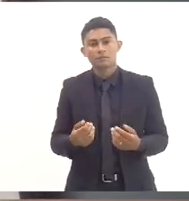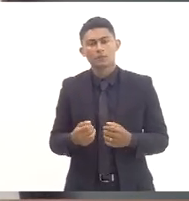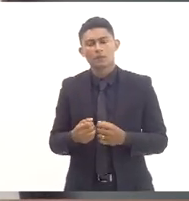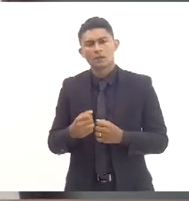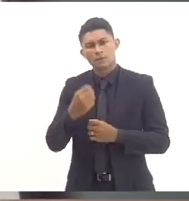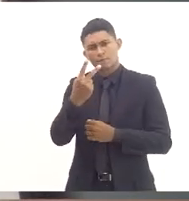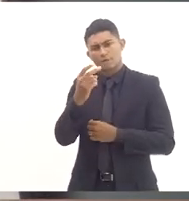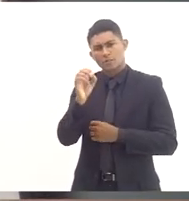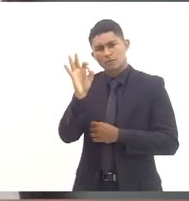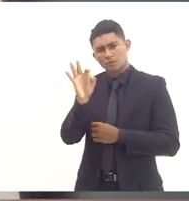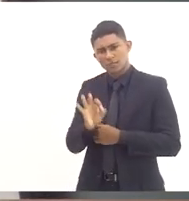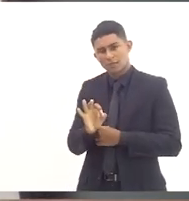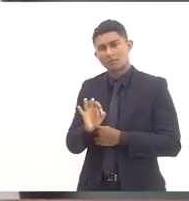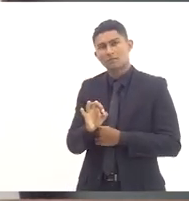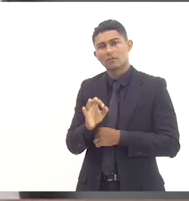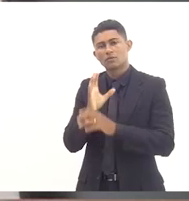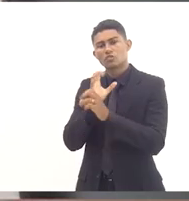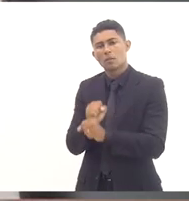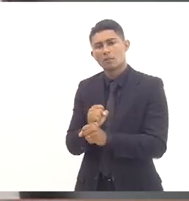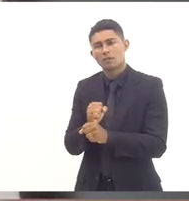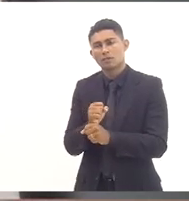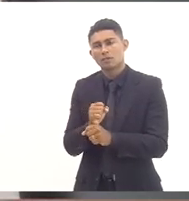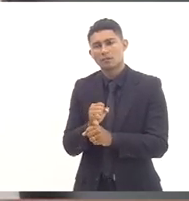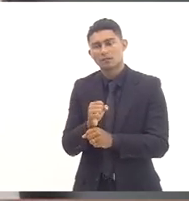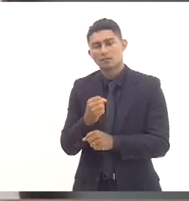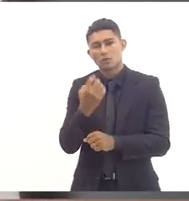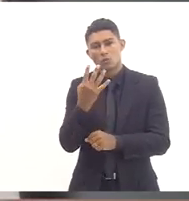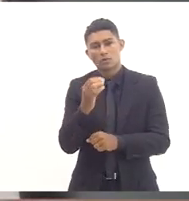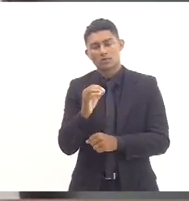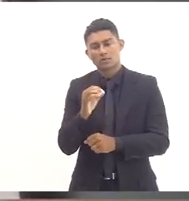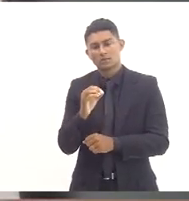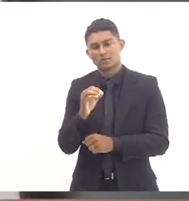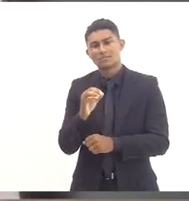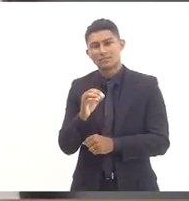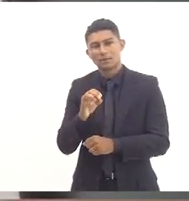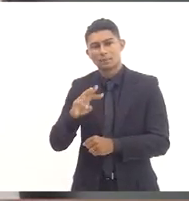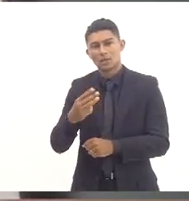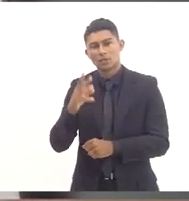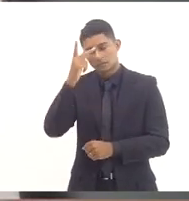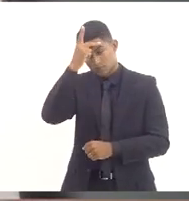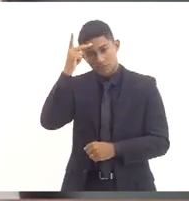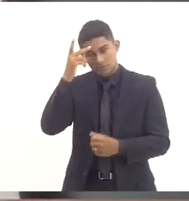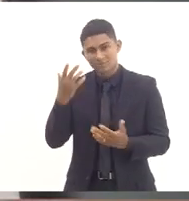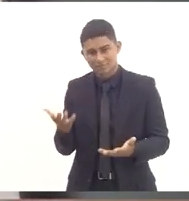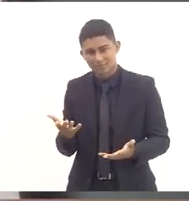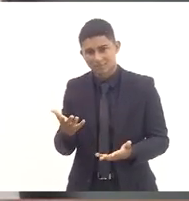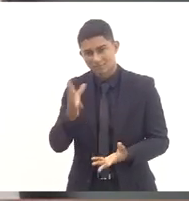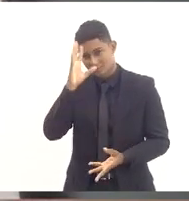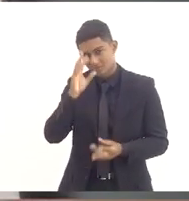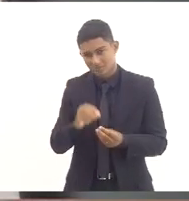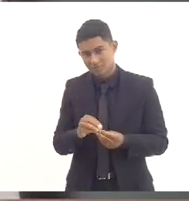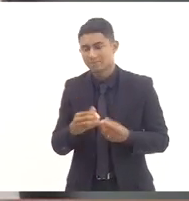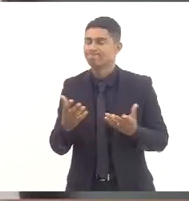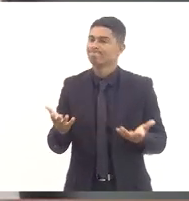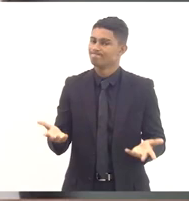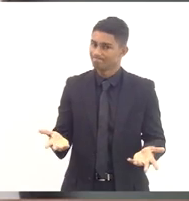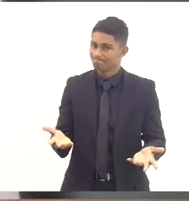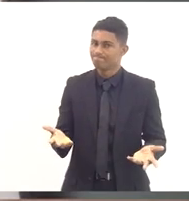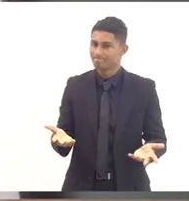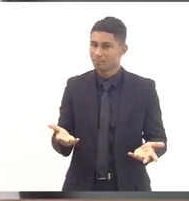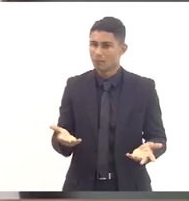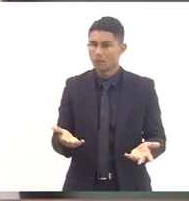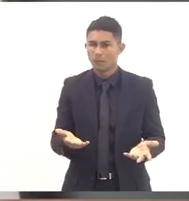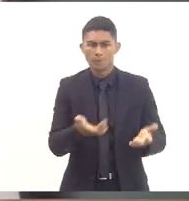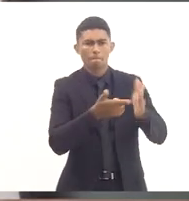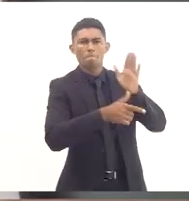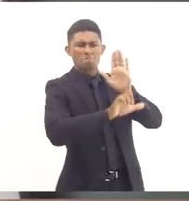Acho que é bastante né para poder para se pensar em considerar e a gente não precisaria